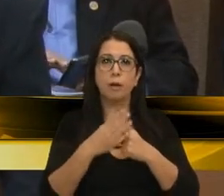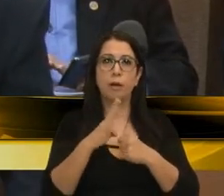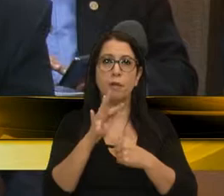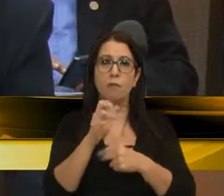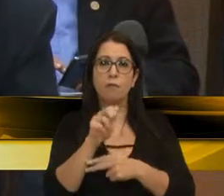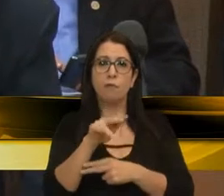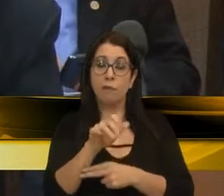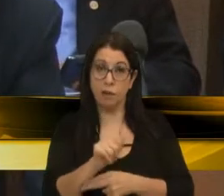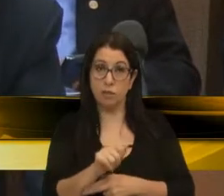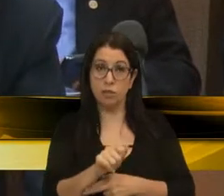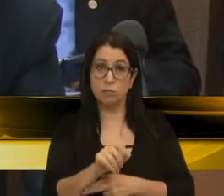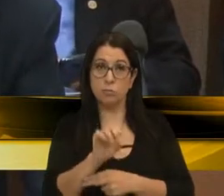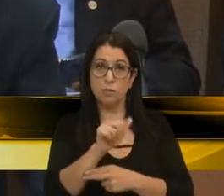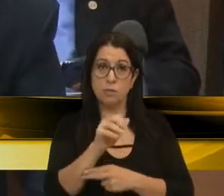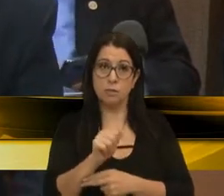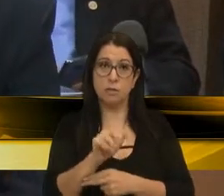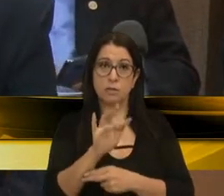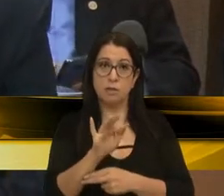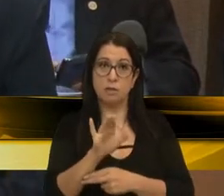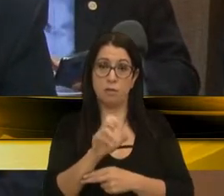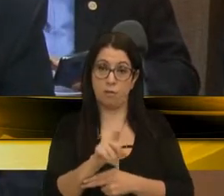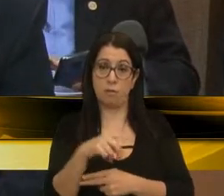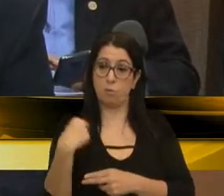Para nós,